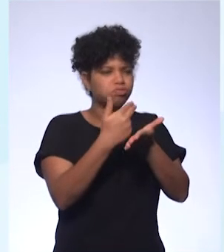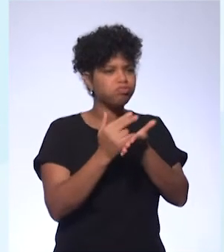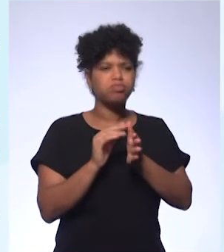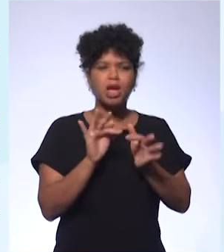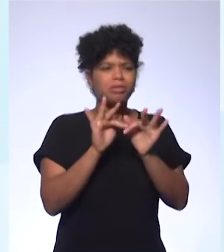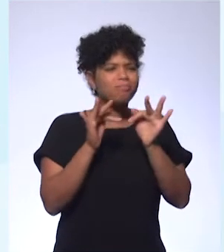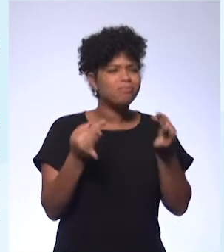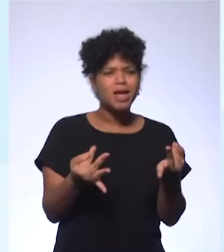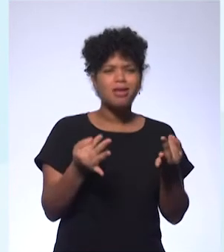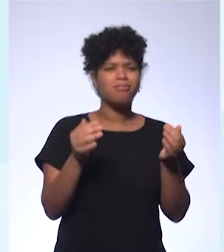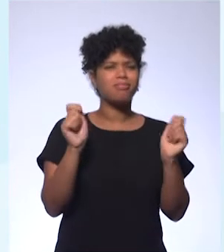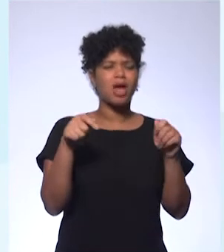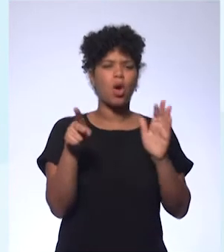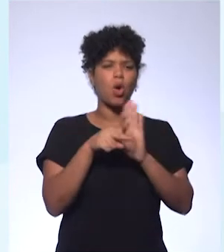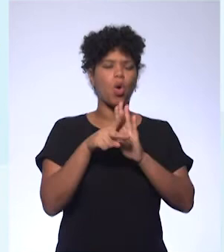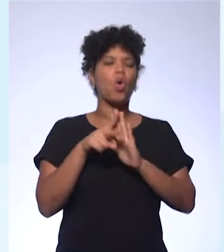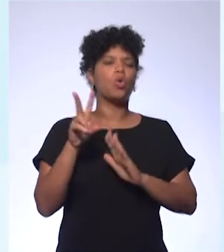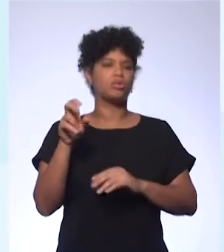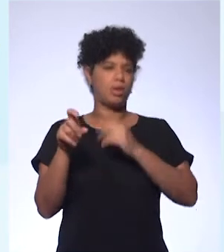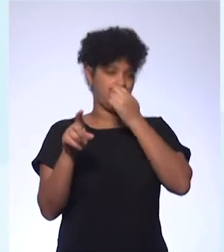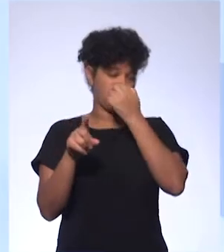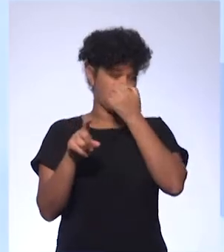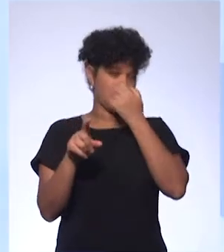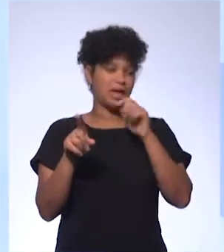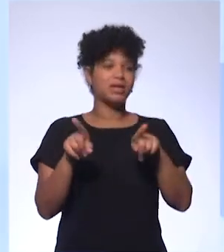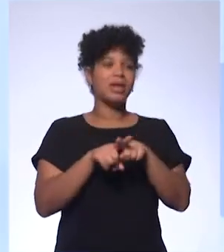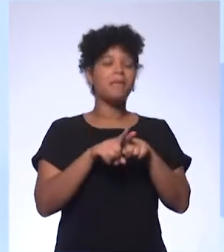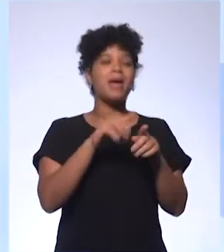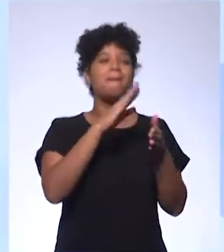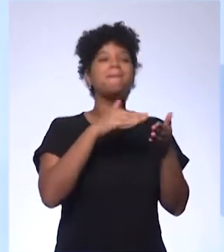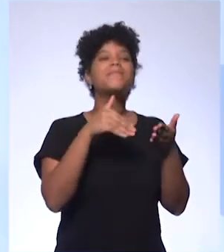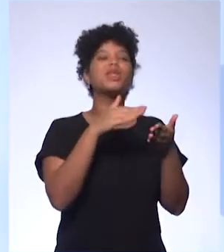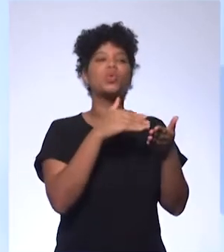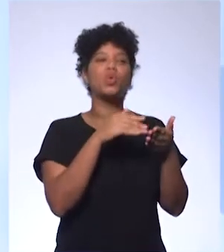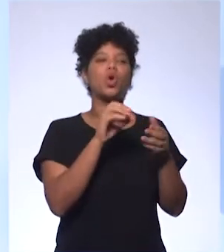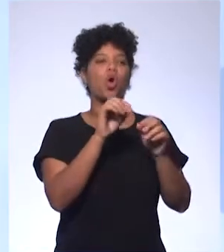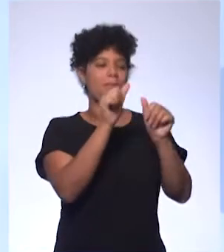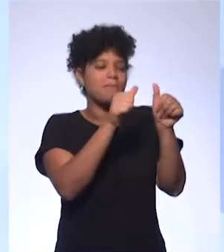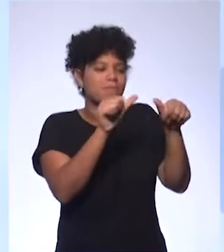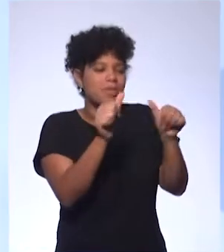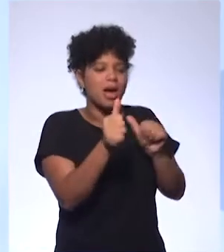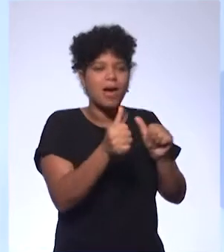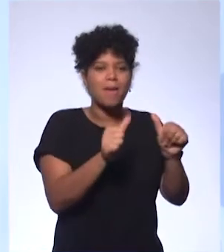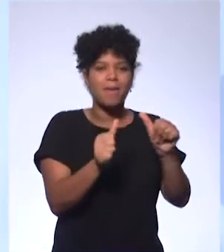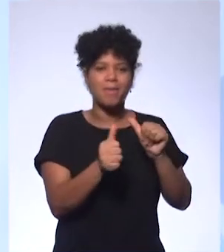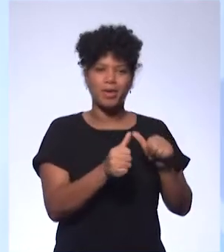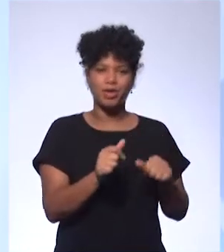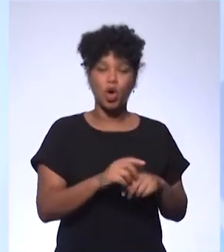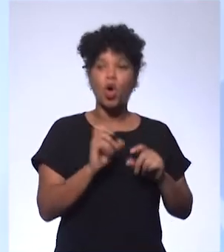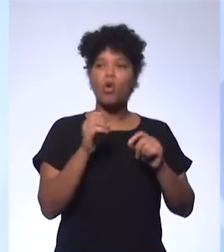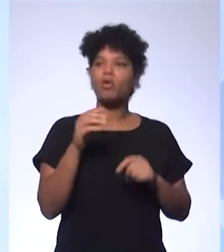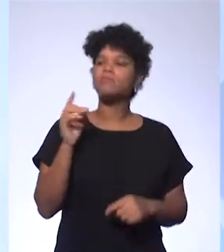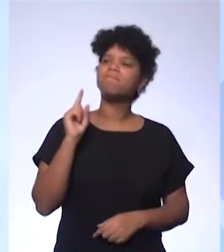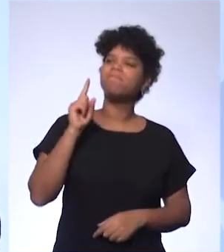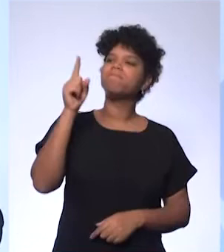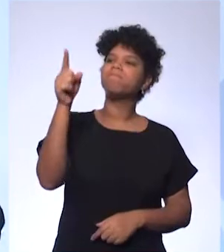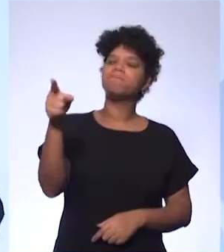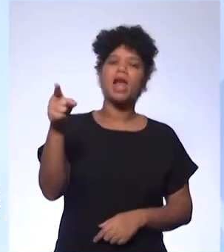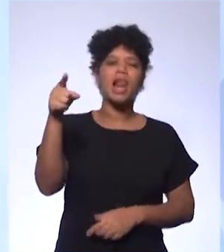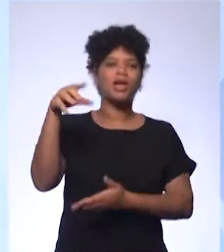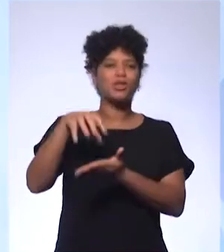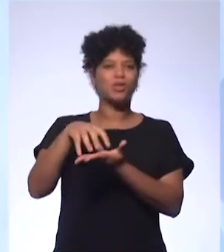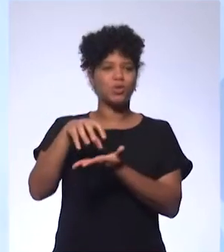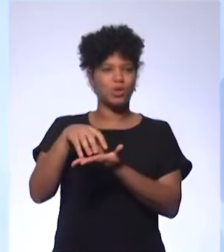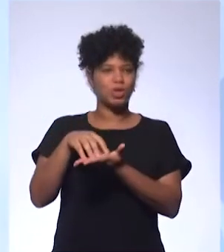subjetivo em relação ao tema. Vocês podem fazer uma pintura, uma escultura, tirar uma fotografia de algum ponto da cidade, enfim, né,